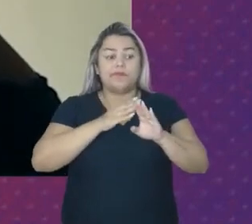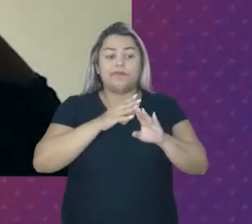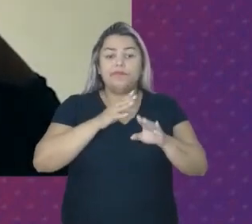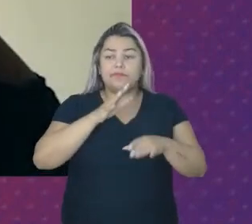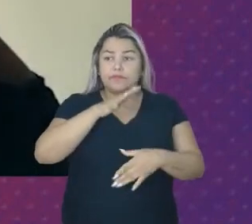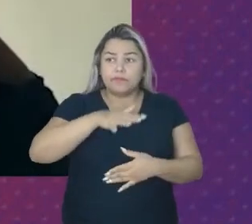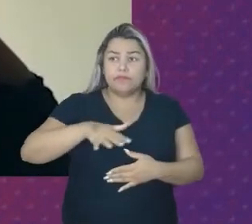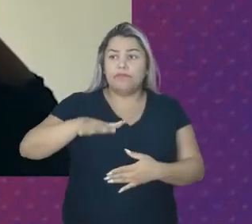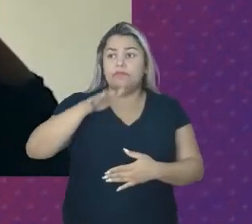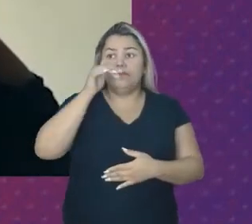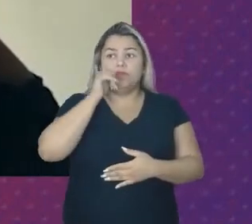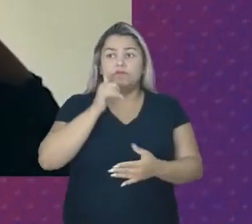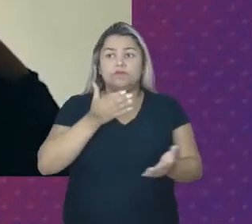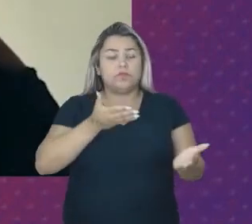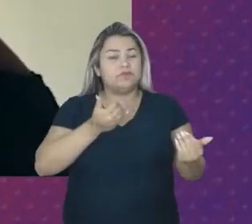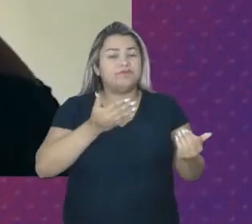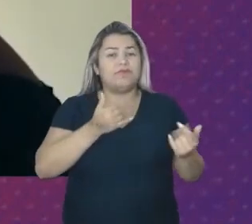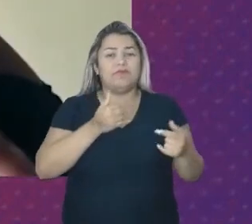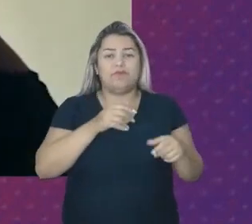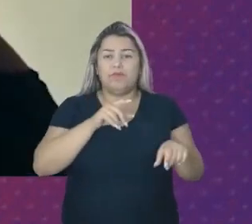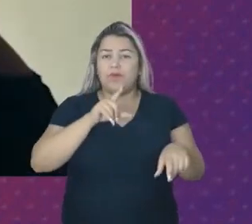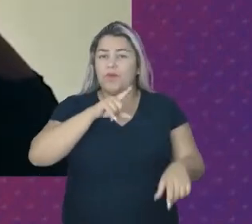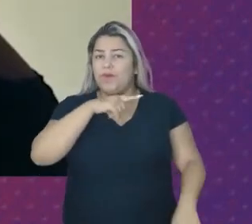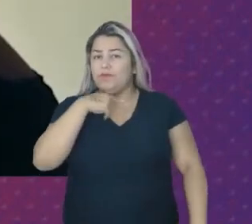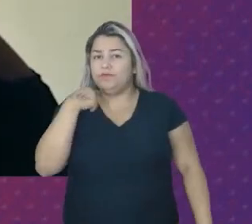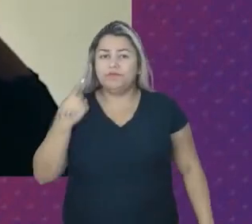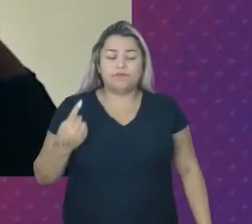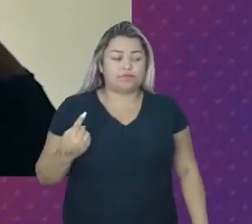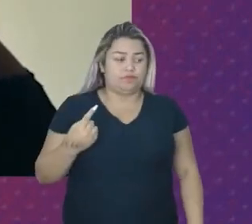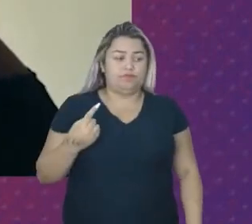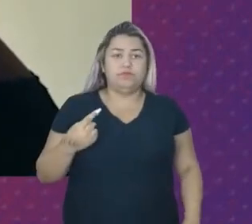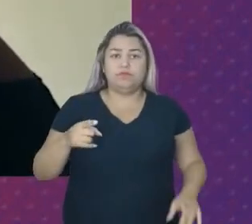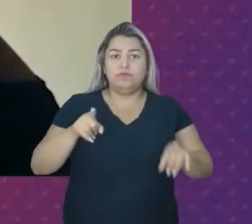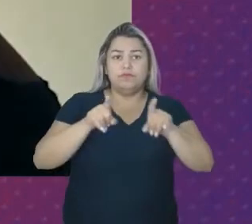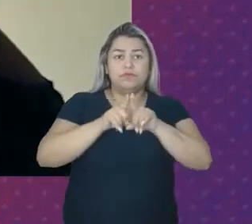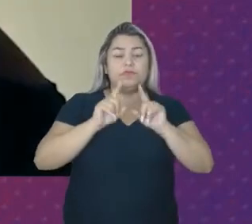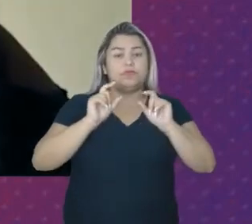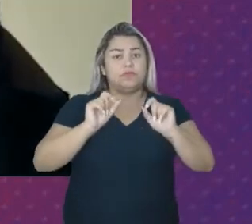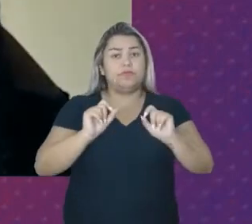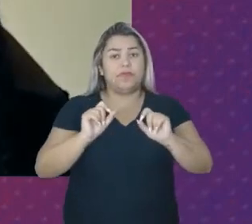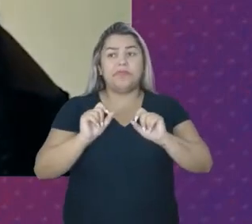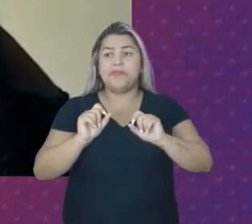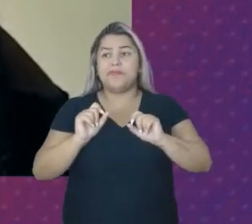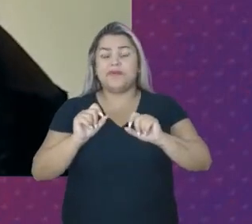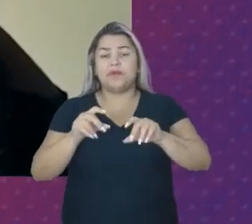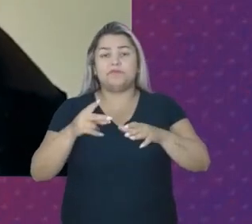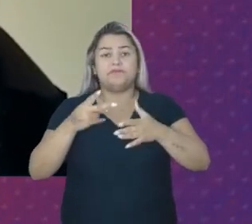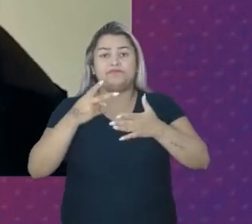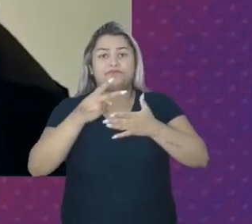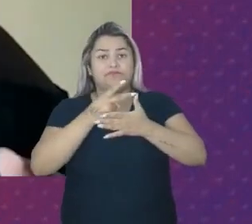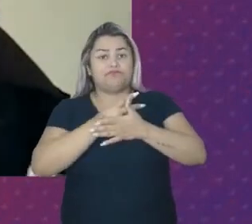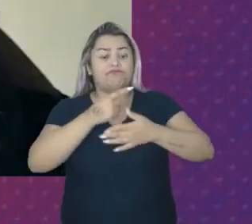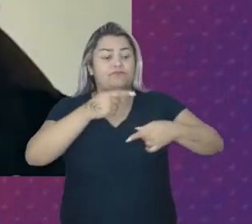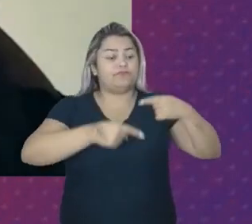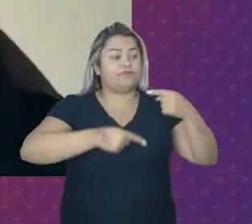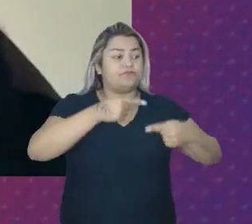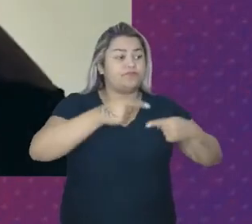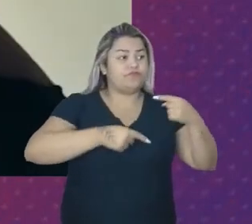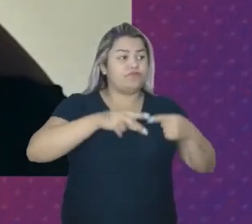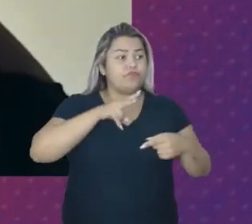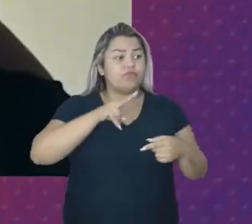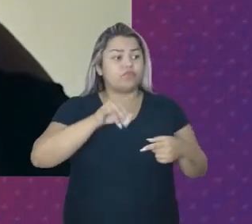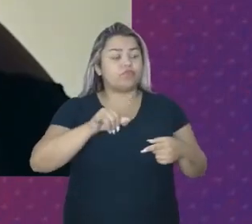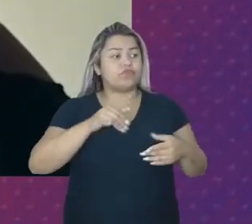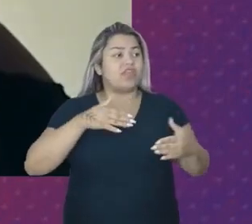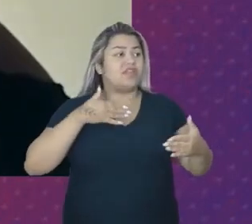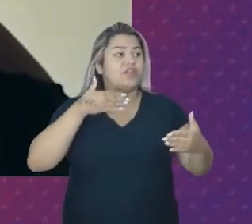jovens mulheres que são as mais assassinadas. Então, eu sei qual parte desse pacote posso tornar um conteúdo político que vai atingir